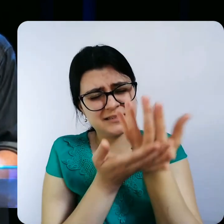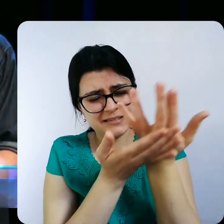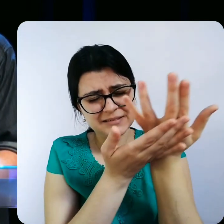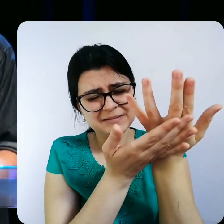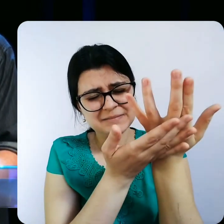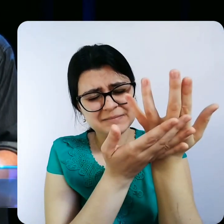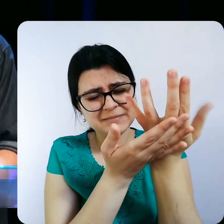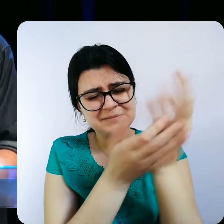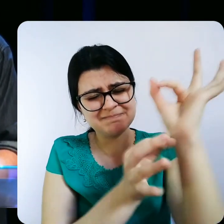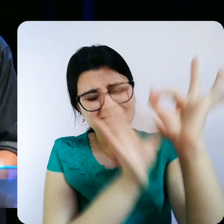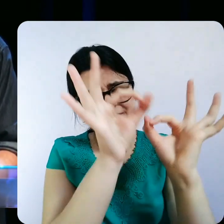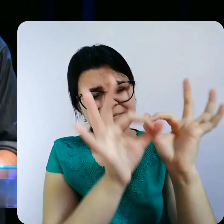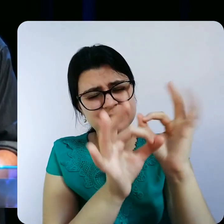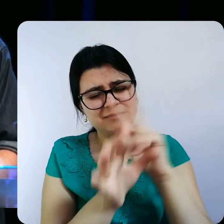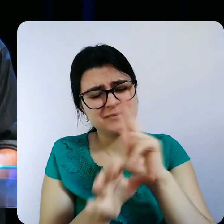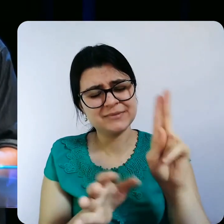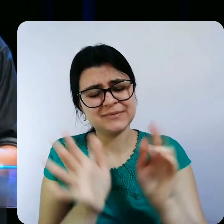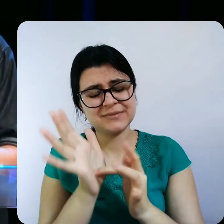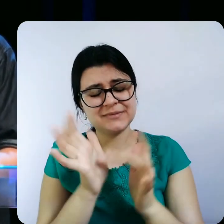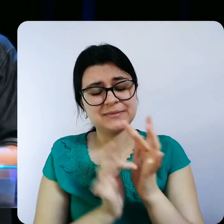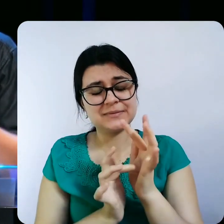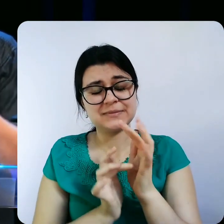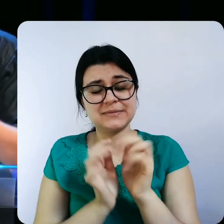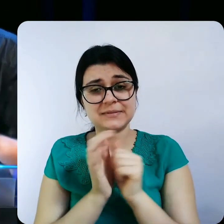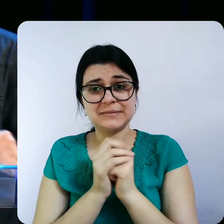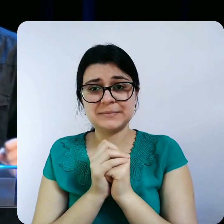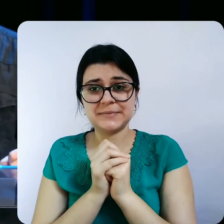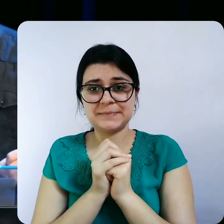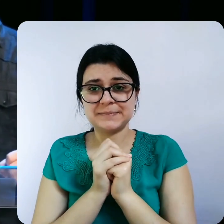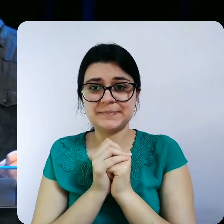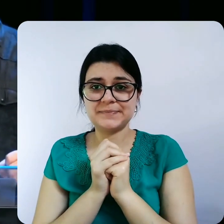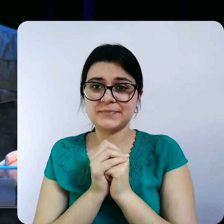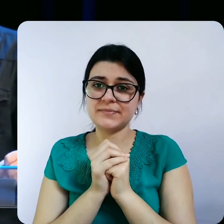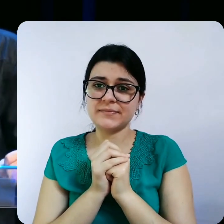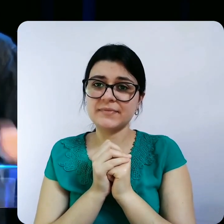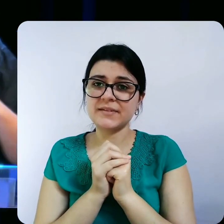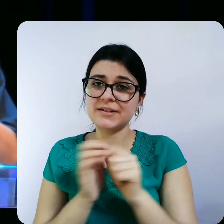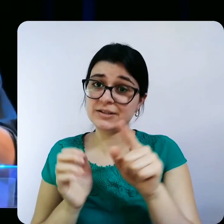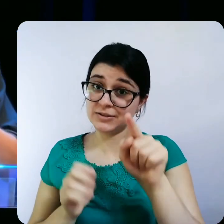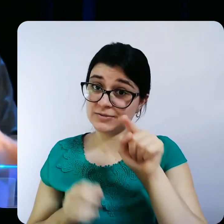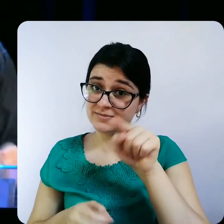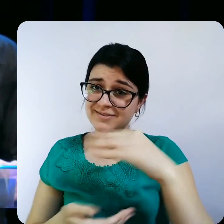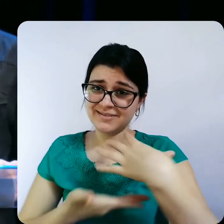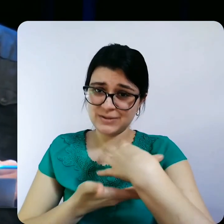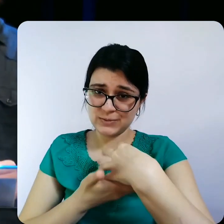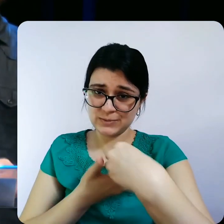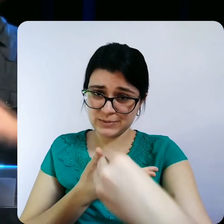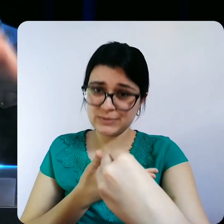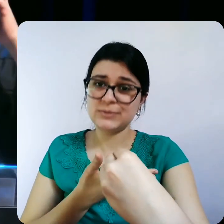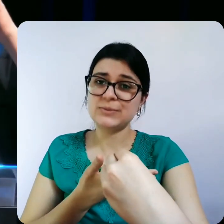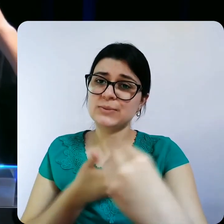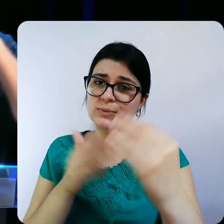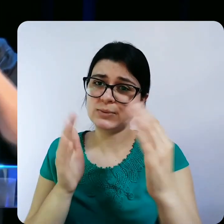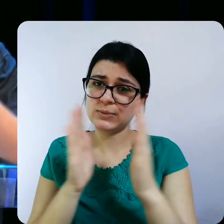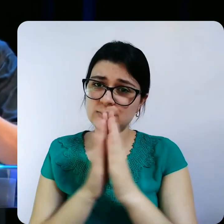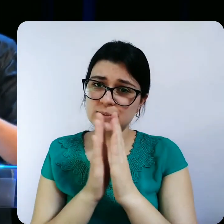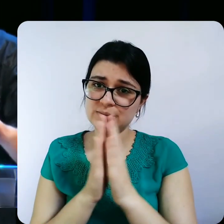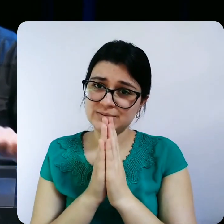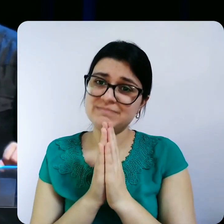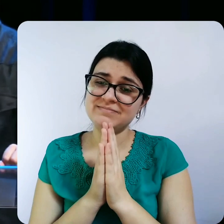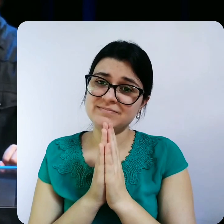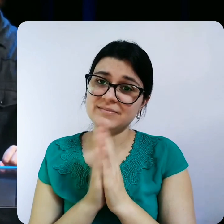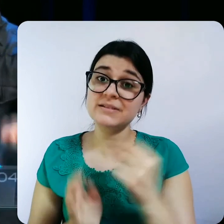Amém. Amém. Se você fez essa oração, se você orou, nós gostaríamos de